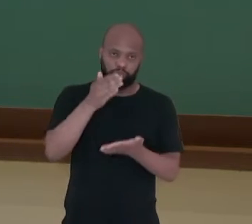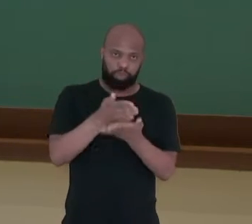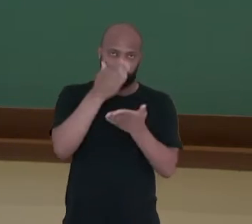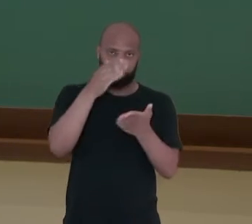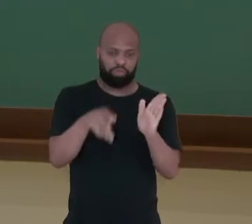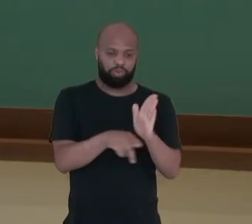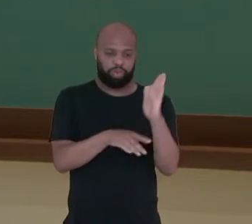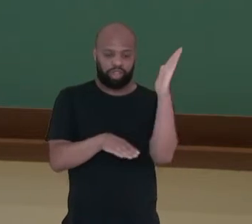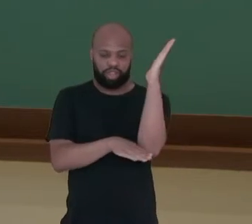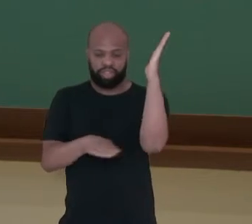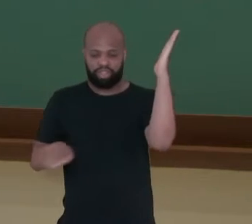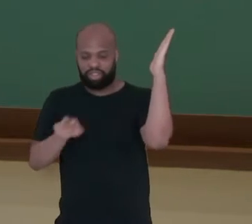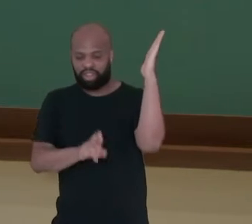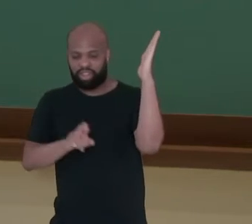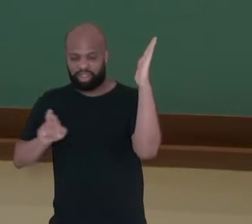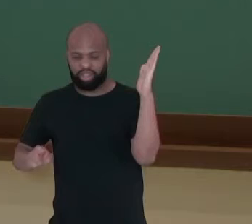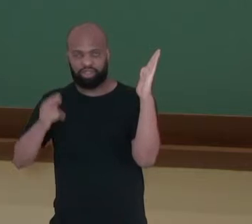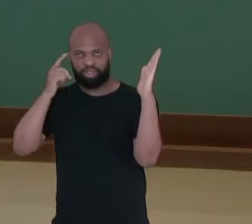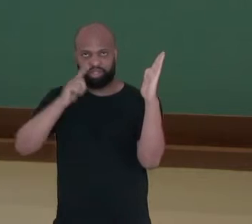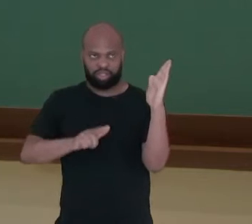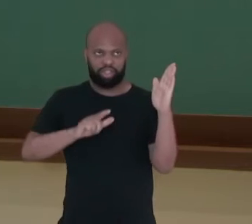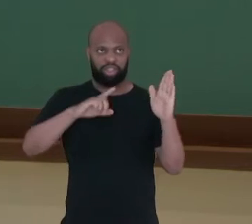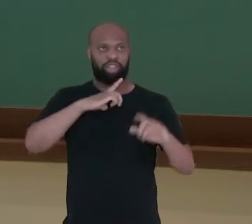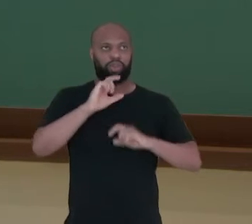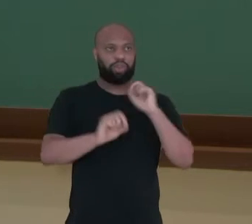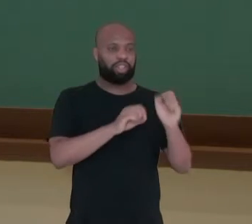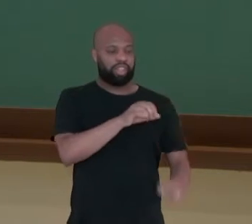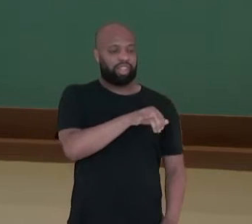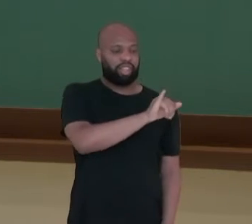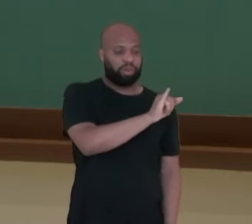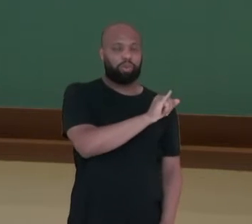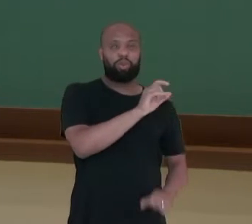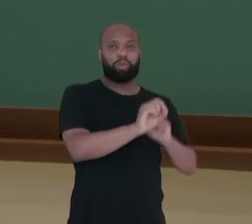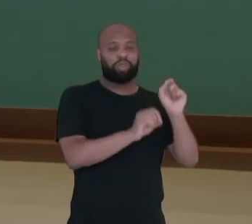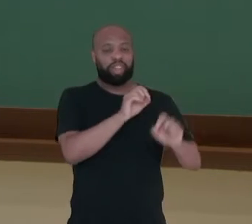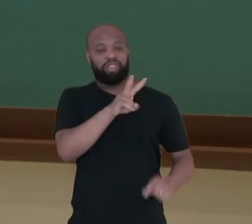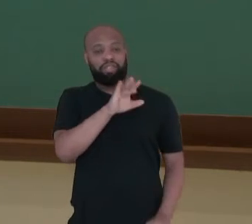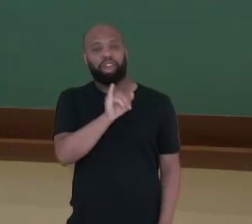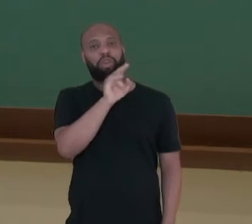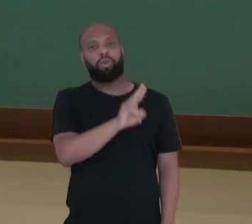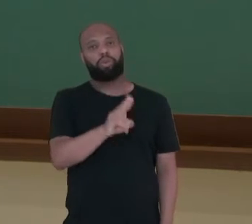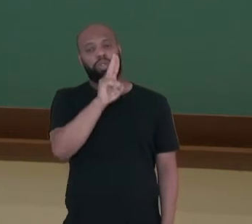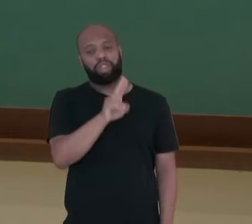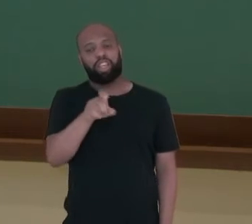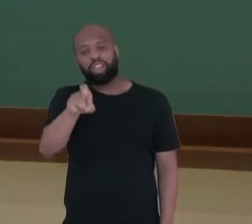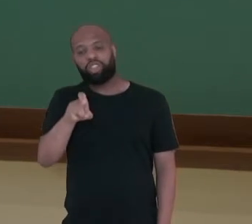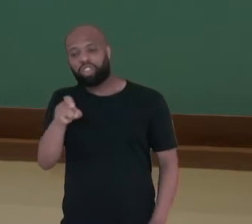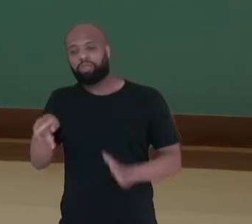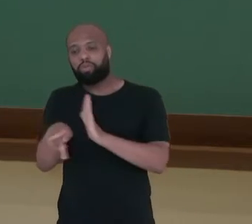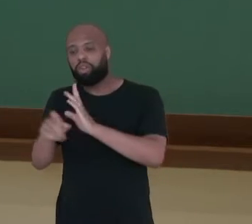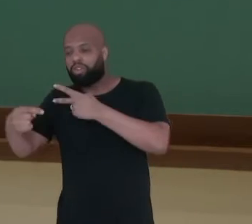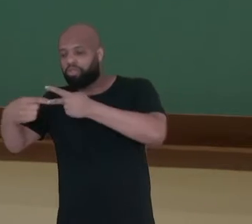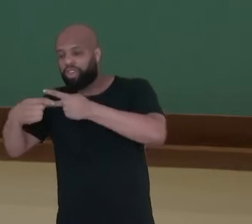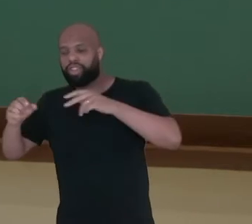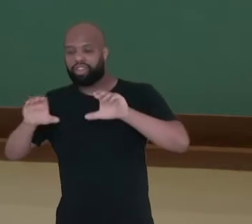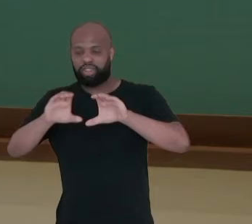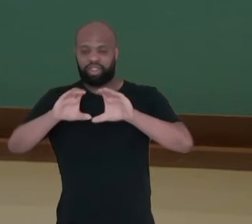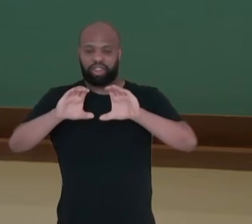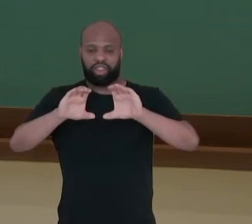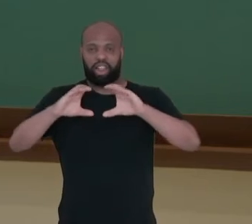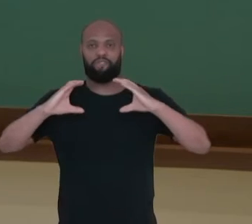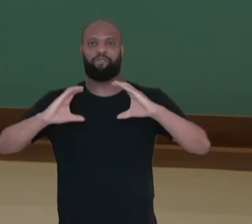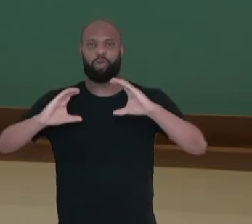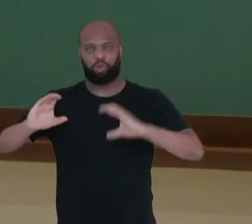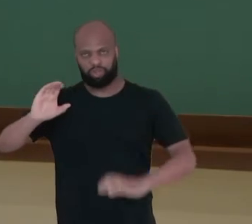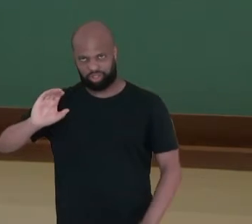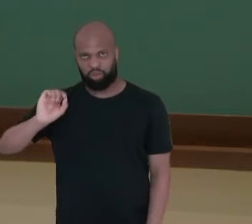acha o x do vértice. O y do vértice é aplicar o x do vértice na função. Esses são os pontos